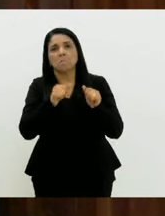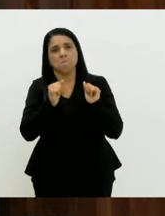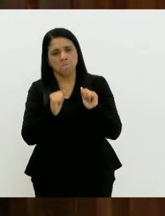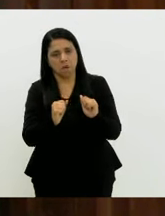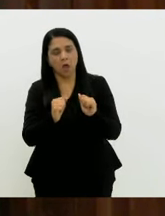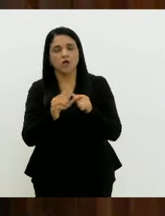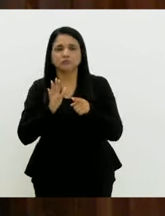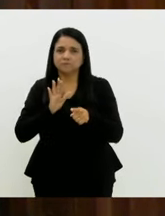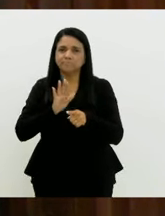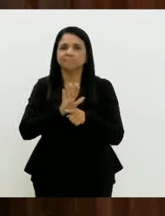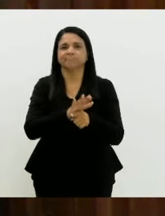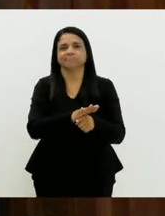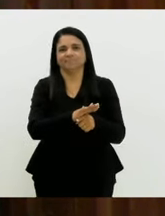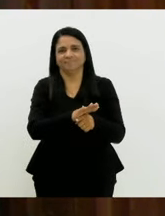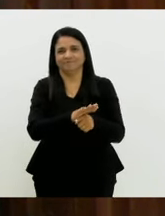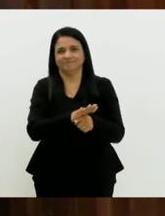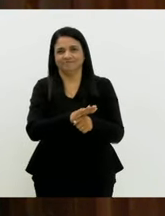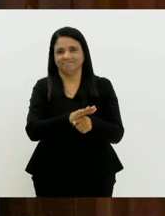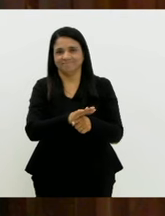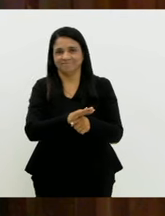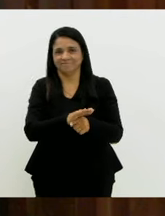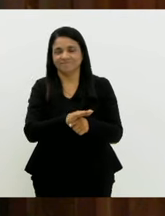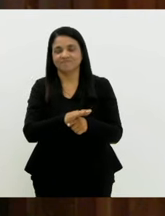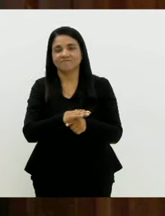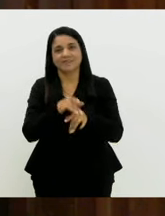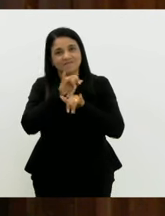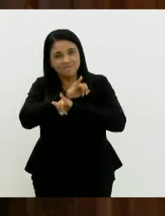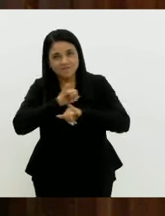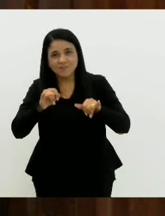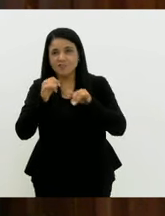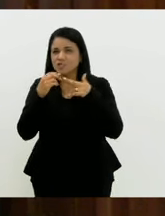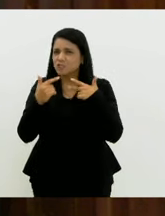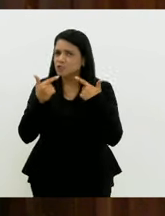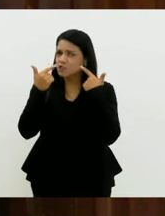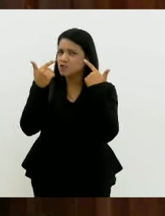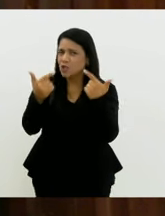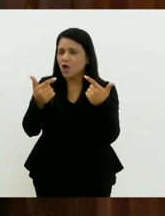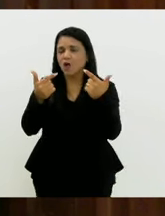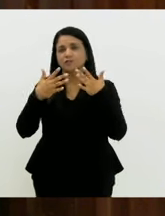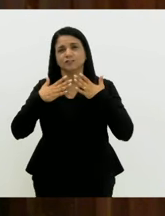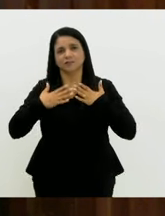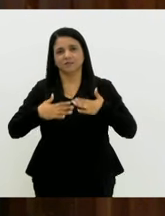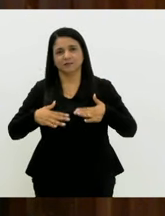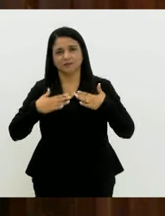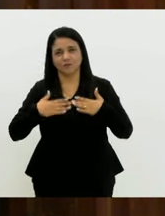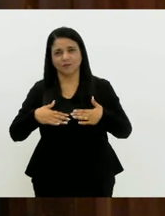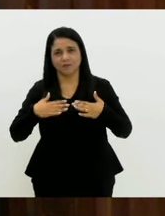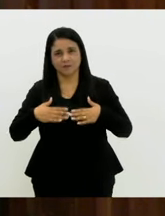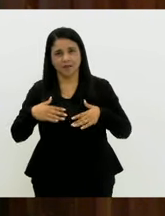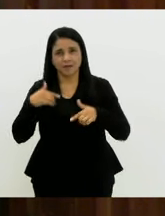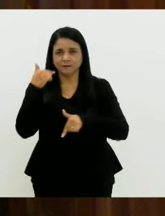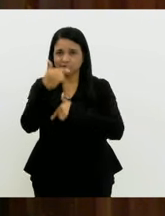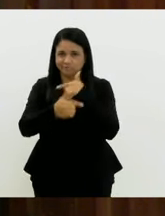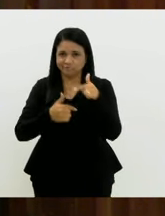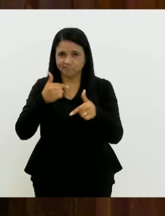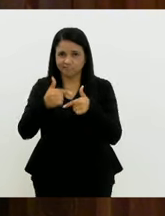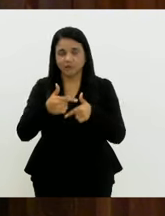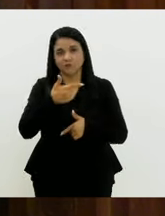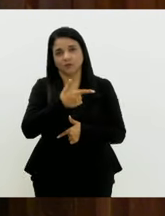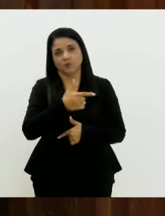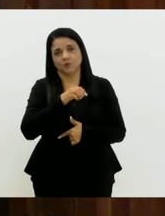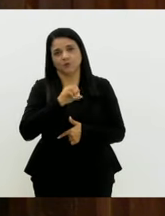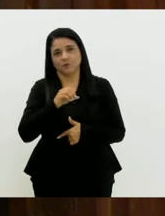É isso que eu quero deixar. Muita sorte, muita tranquilidade para todos nós no ano de